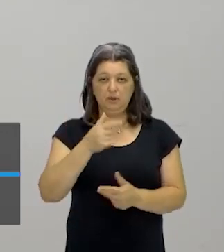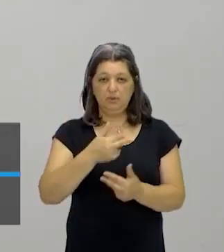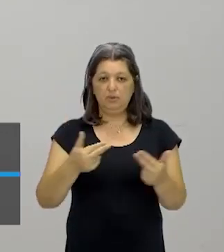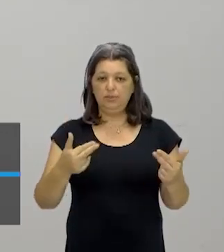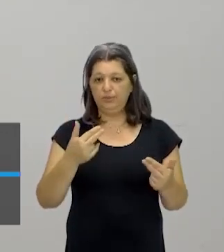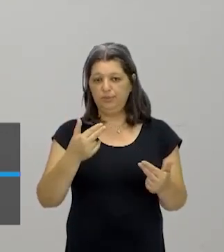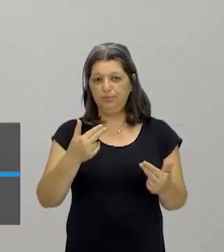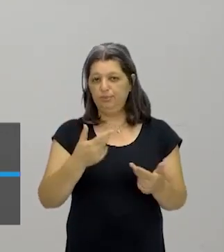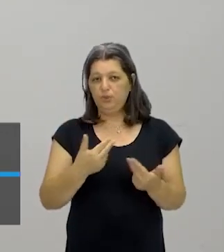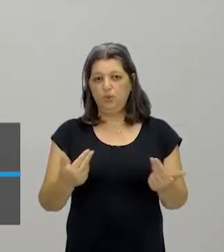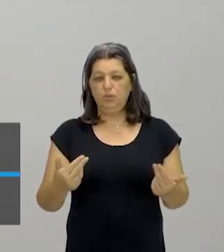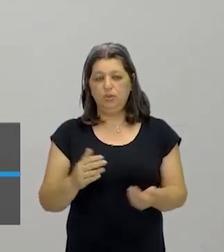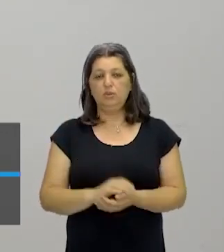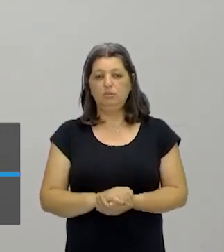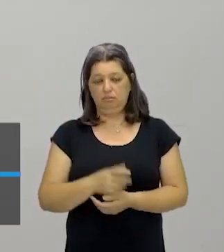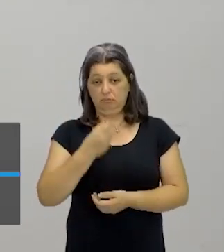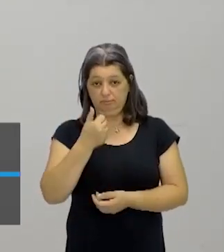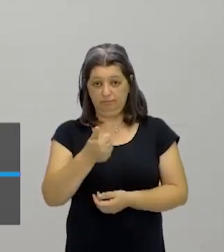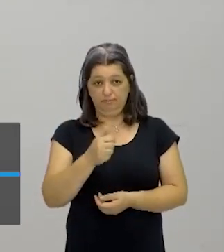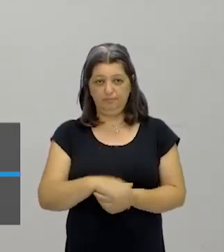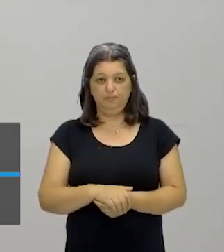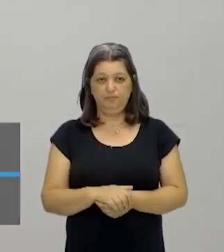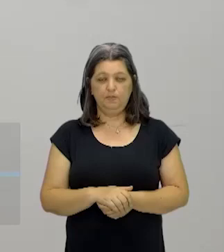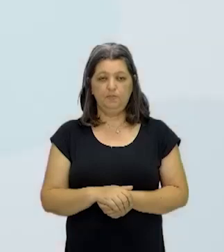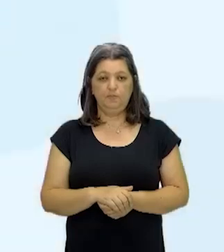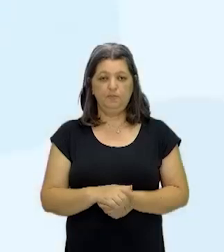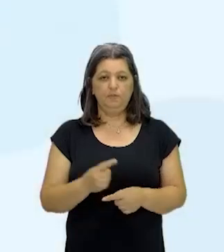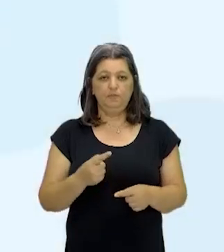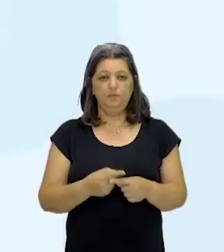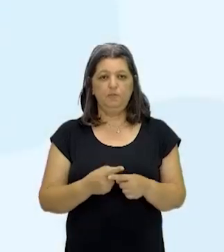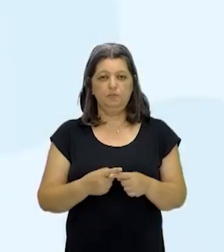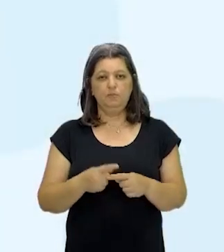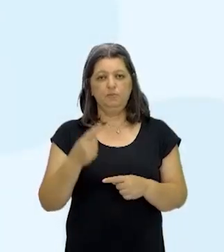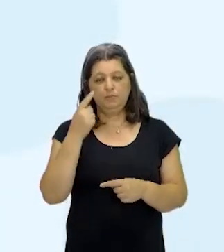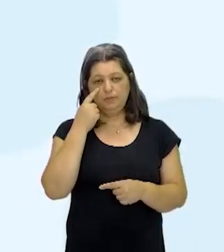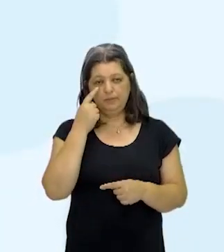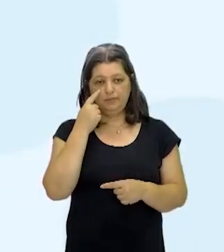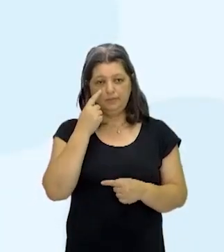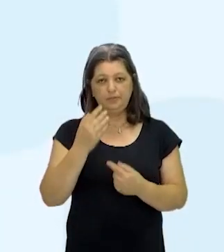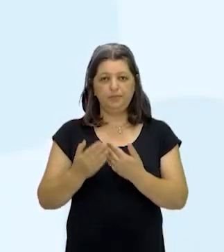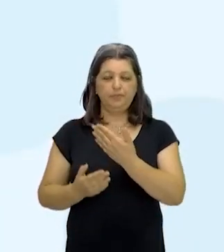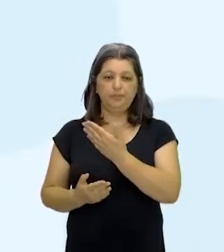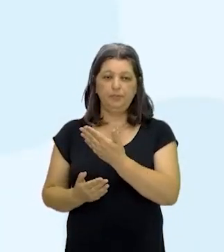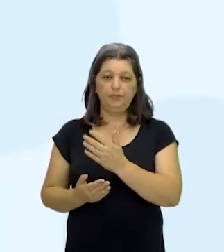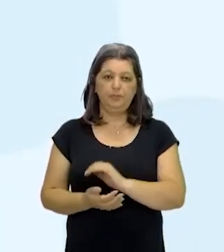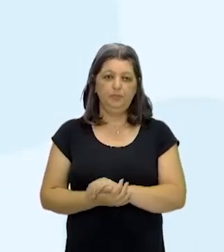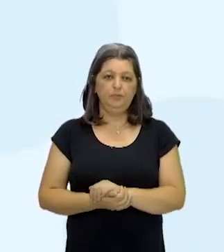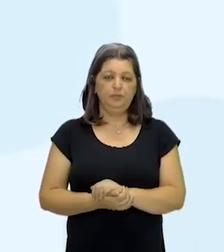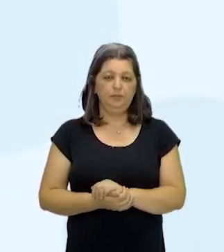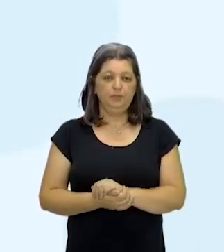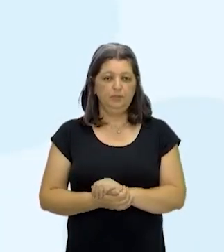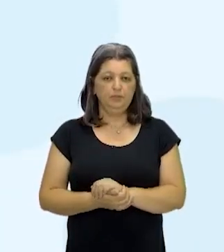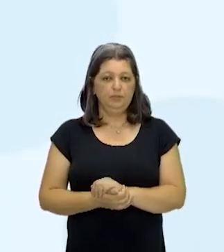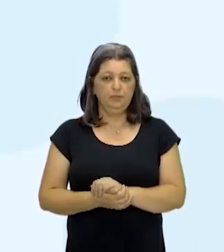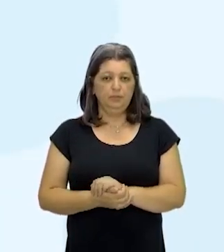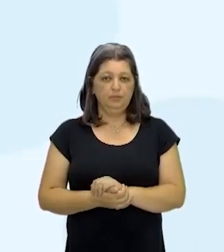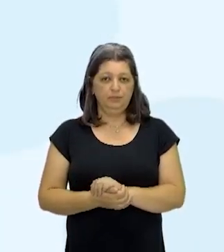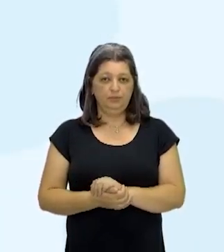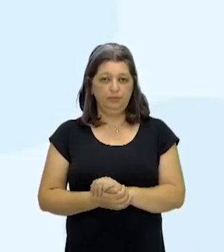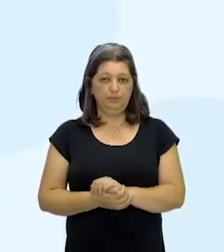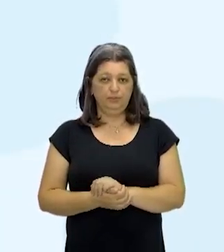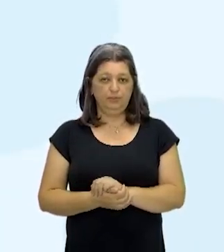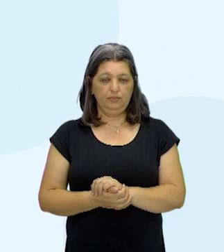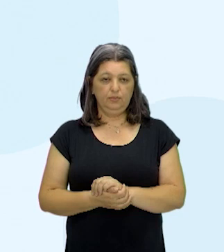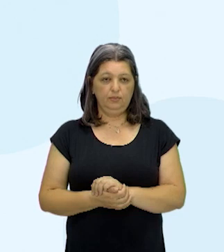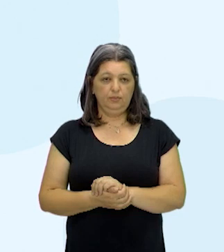constrangimento Belezinha? Então, let's start with a little review As usual So, Ed, help me please Last class we used arguments